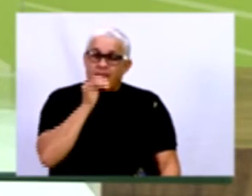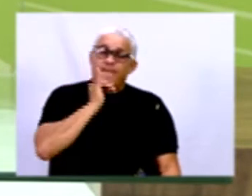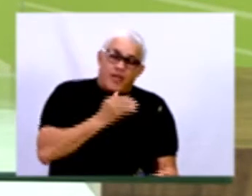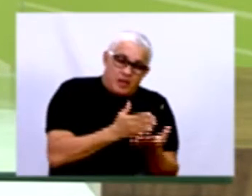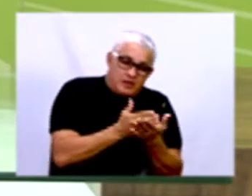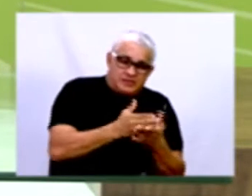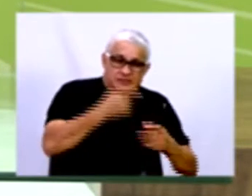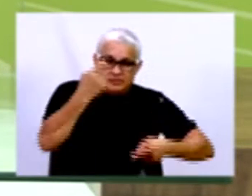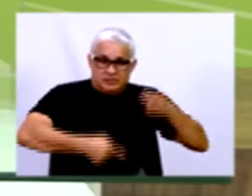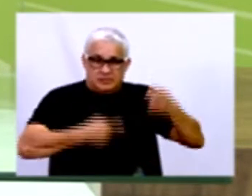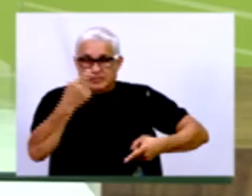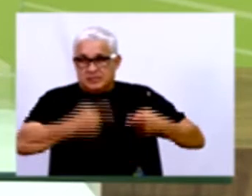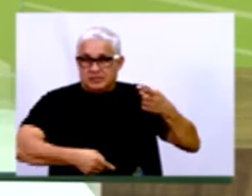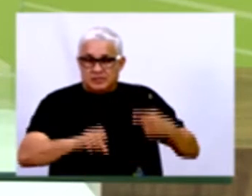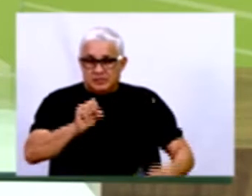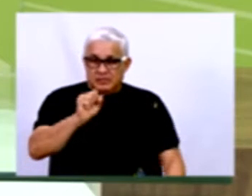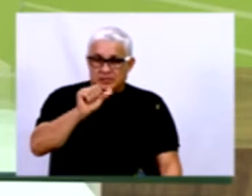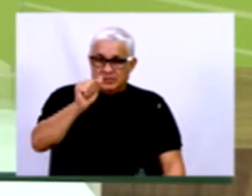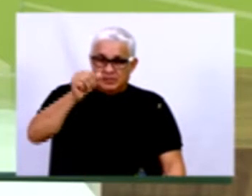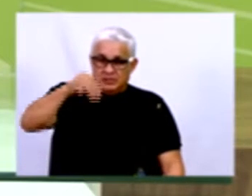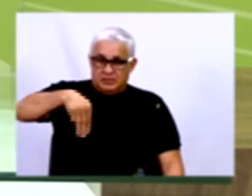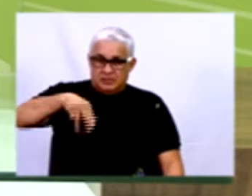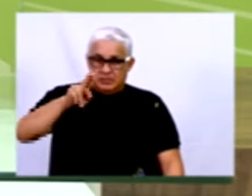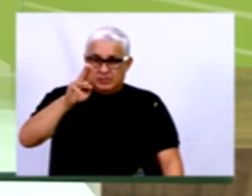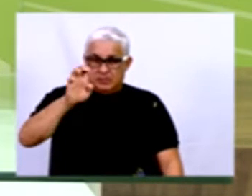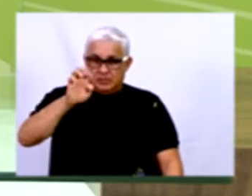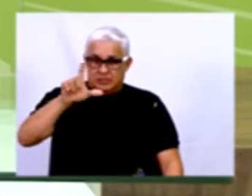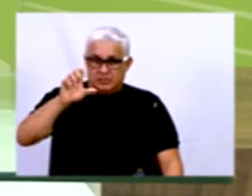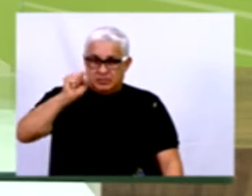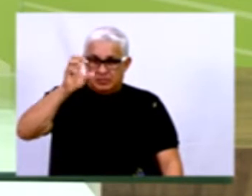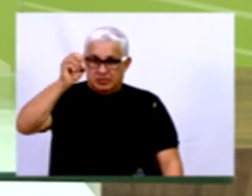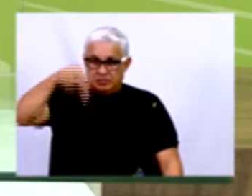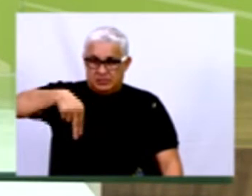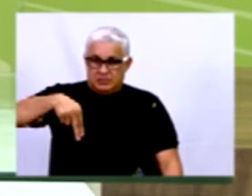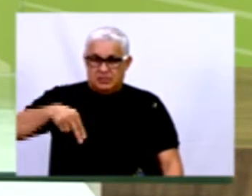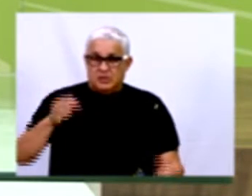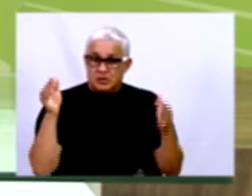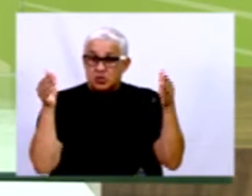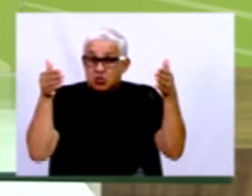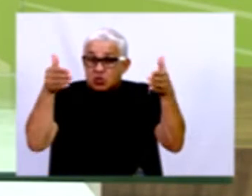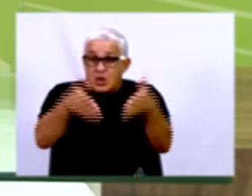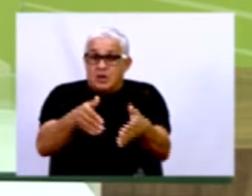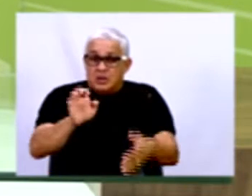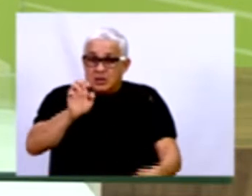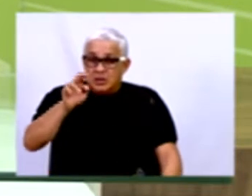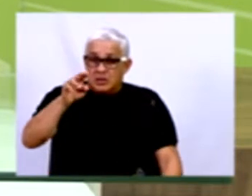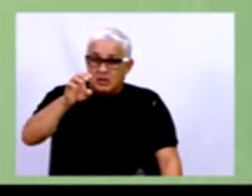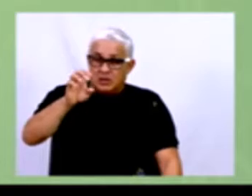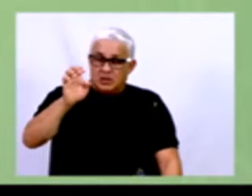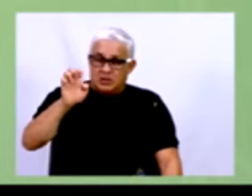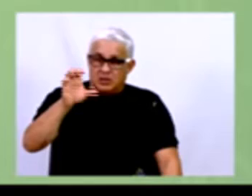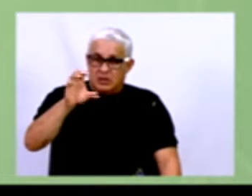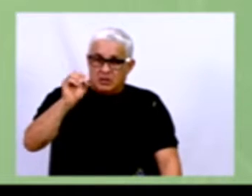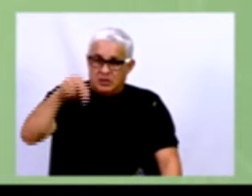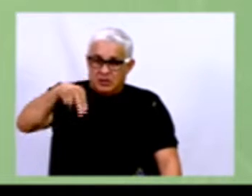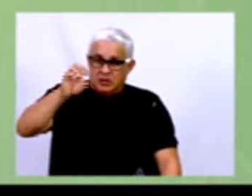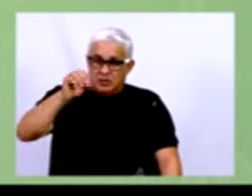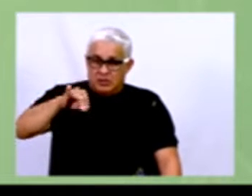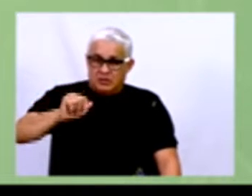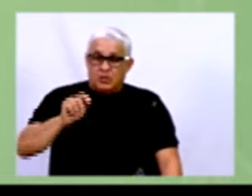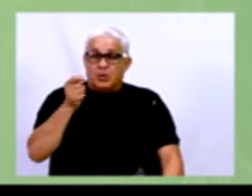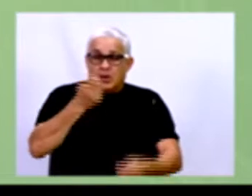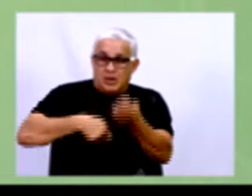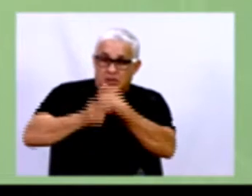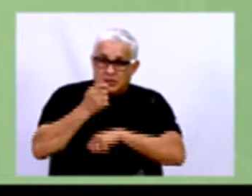Então, Samuelson vai dar esse enfoque quando ele vai definir a economia. Ele vai ver a economia como a administração da